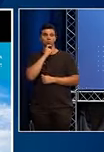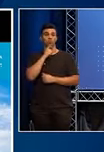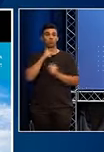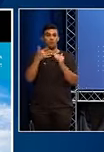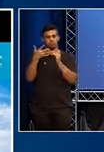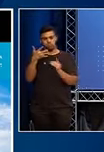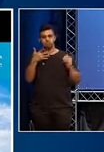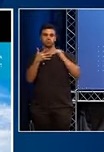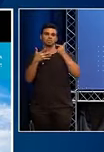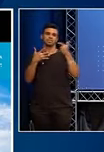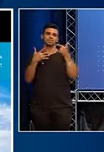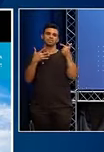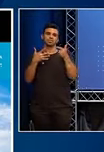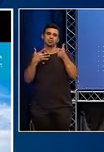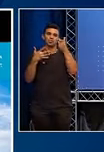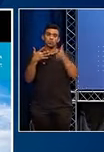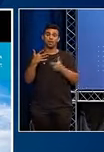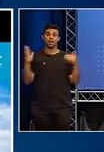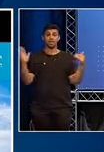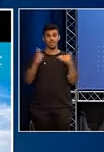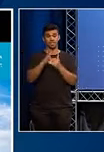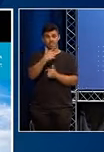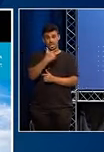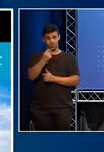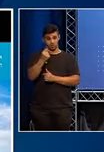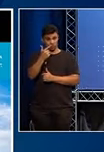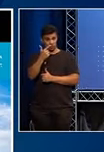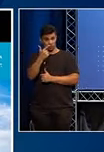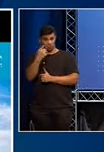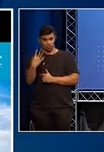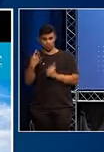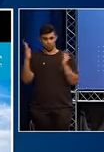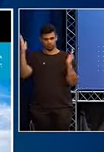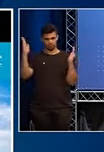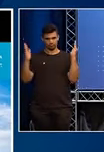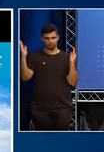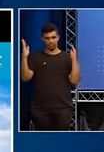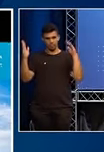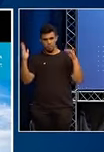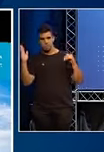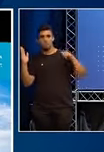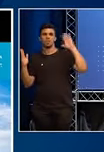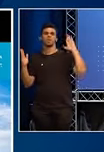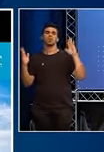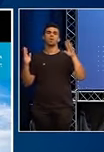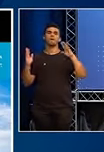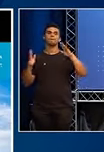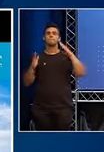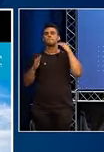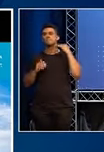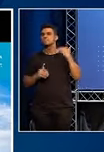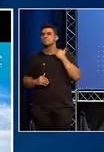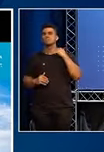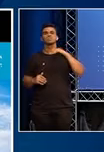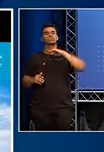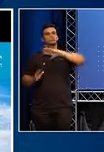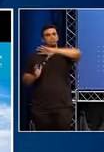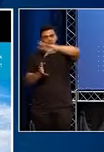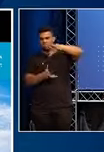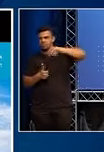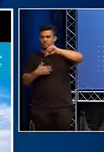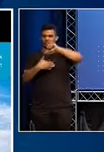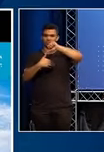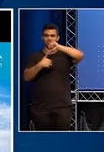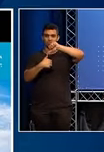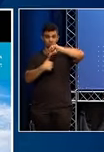2024 vamos ser o maior banco do agronegócio do Hemisfério Sul. Não só do Brasil, não só da